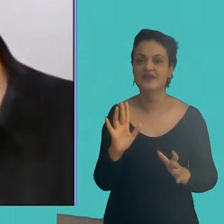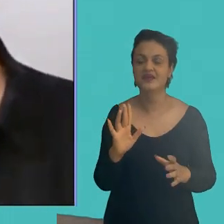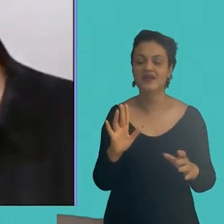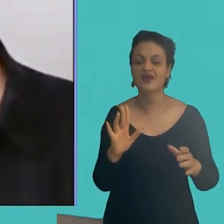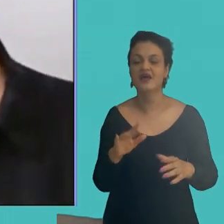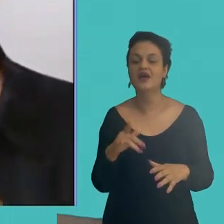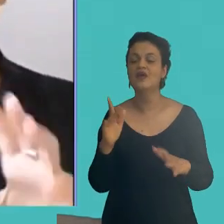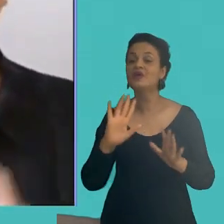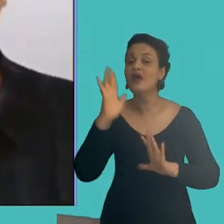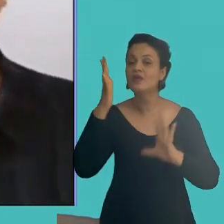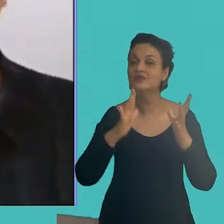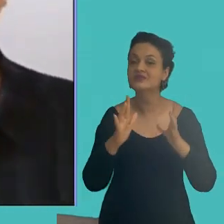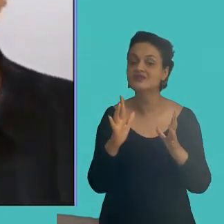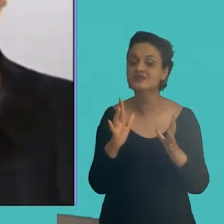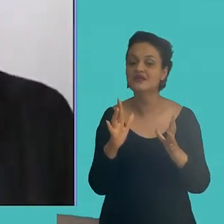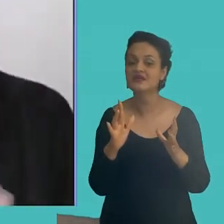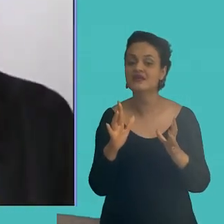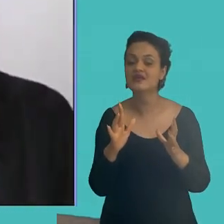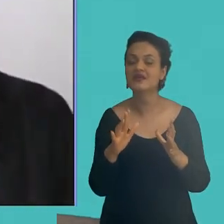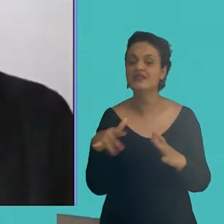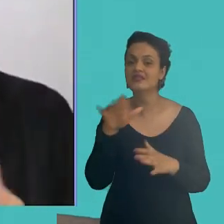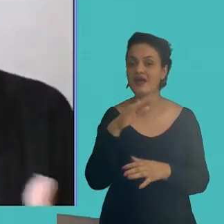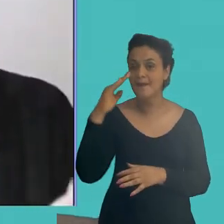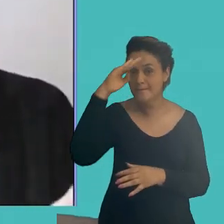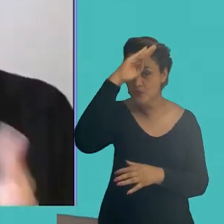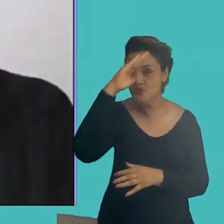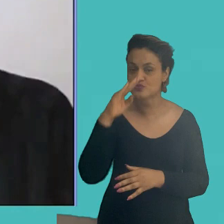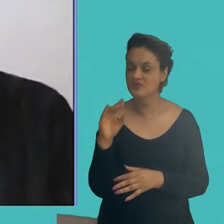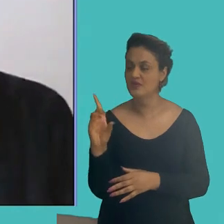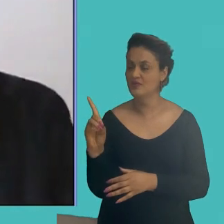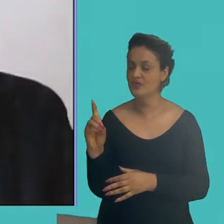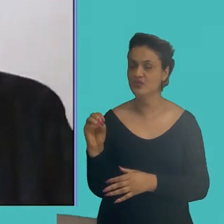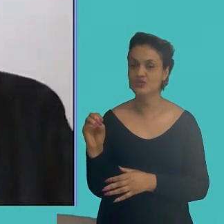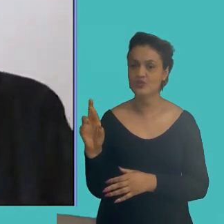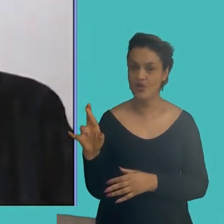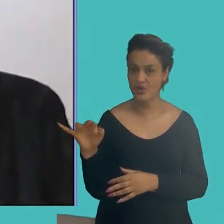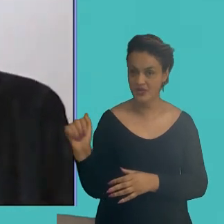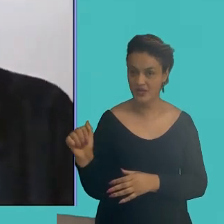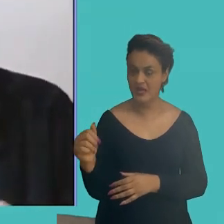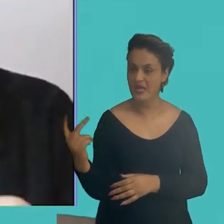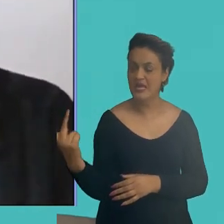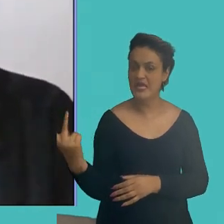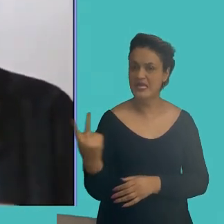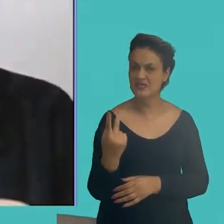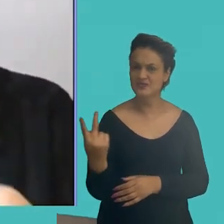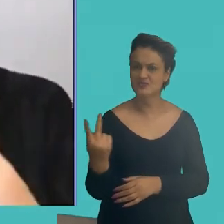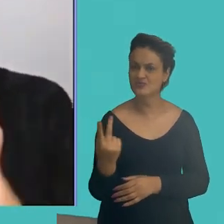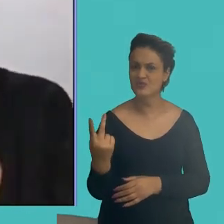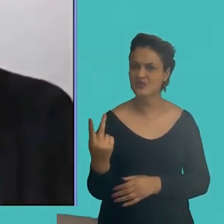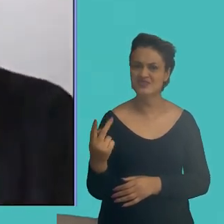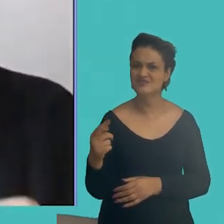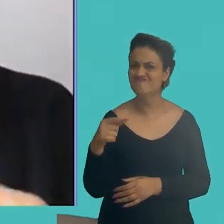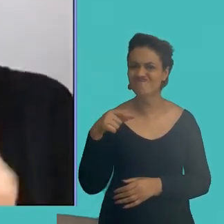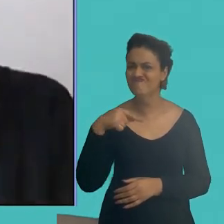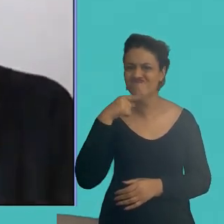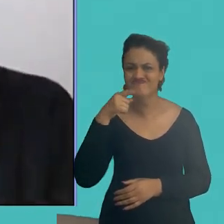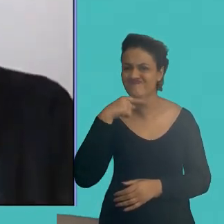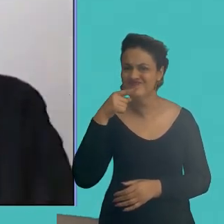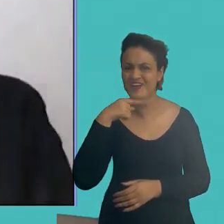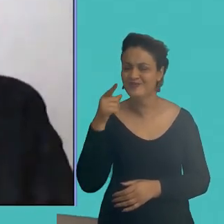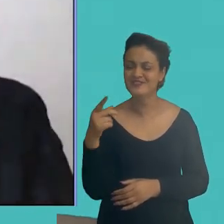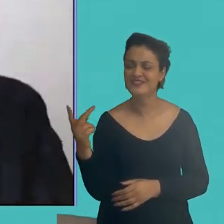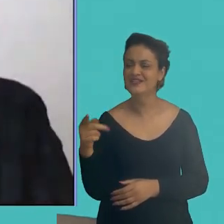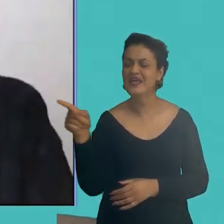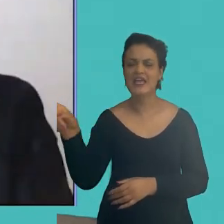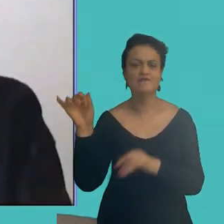fenômeno Bolsonaro e João Dória. Por que não está dando certo com o João Dória, que fez uma campanha